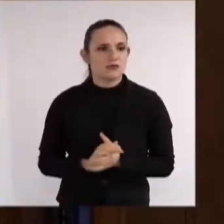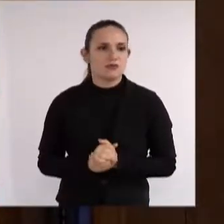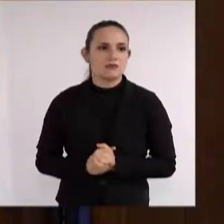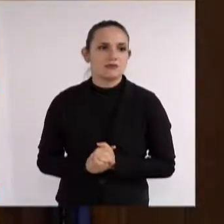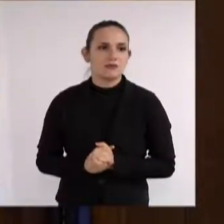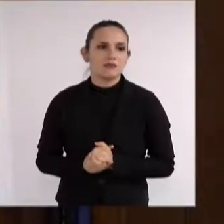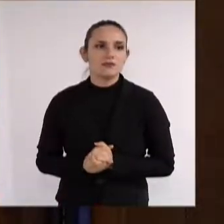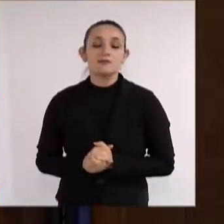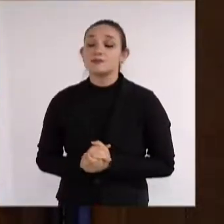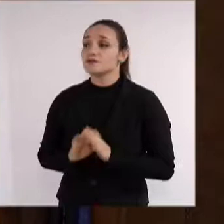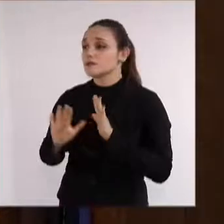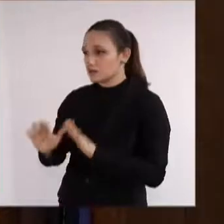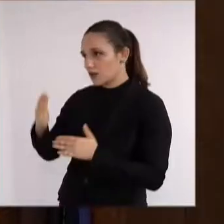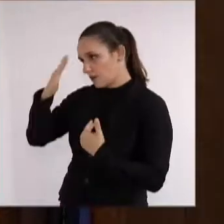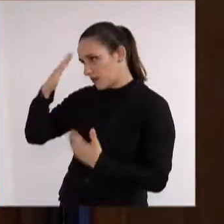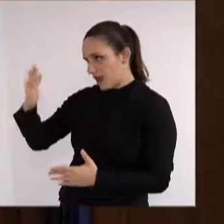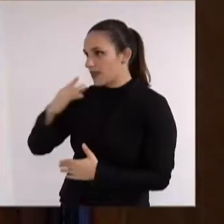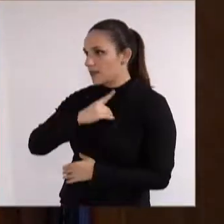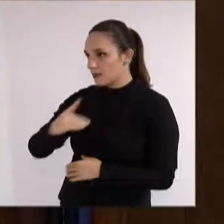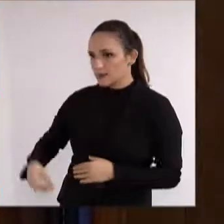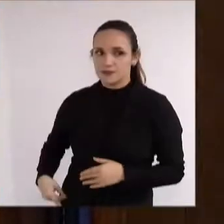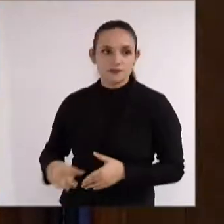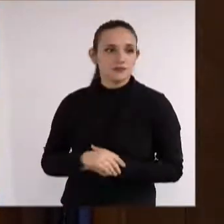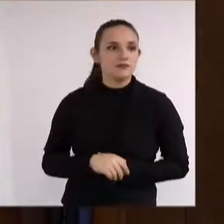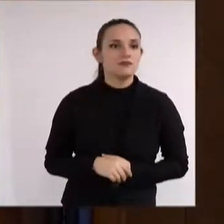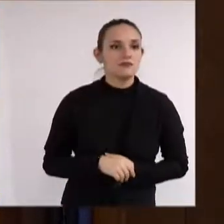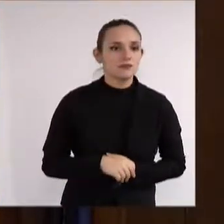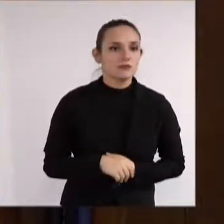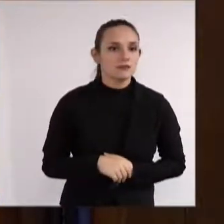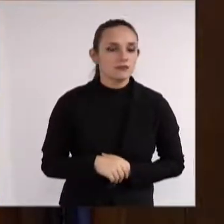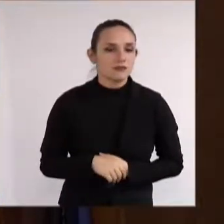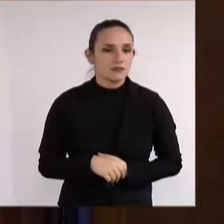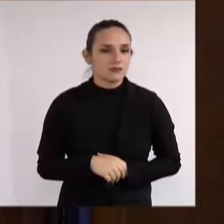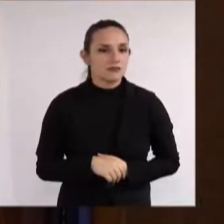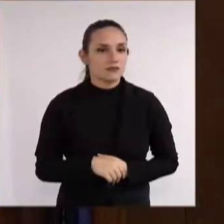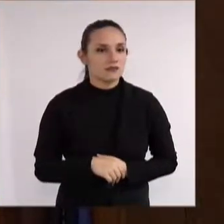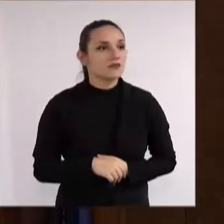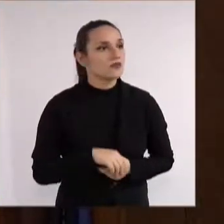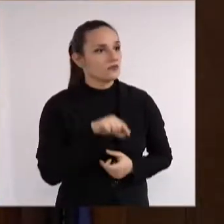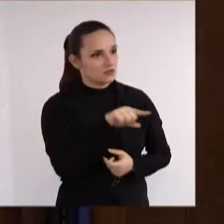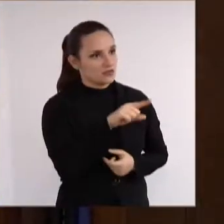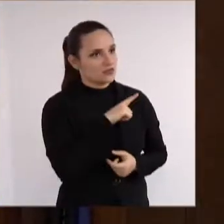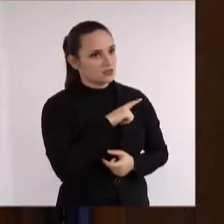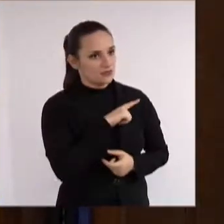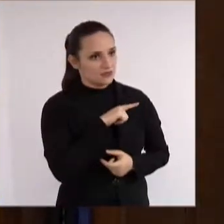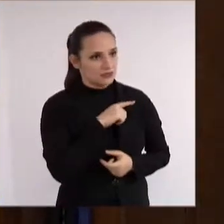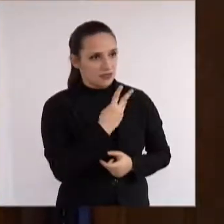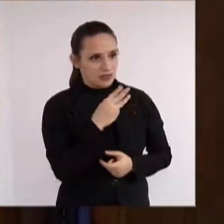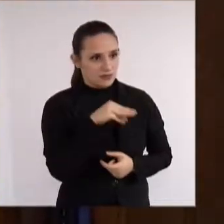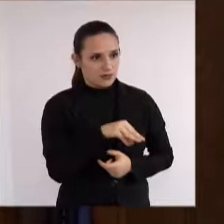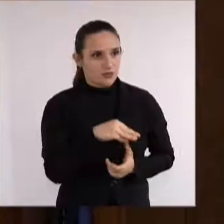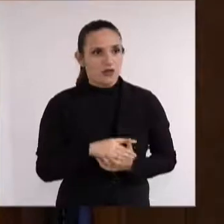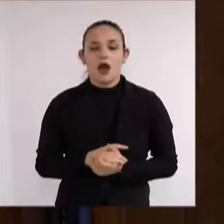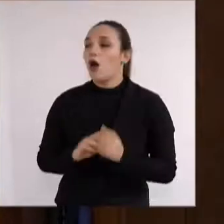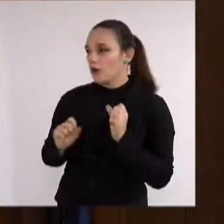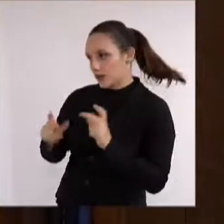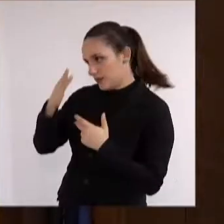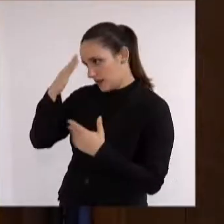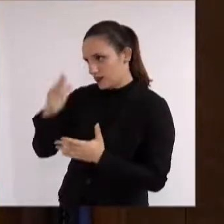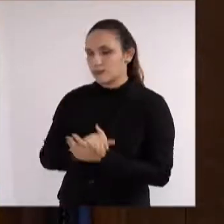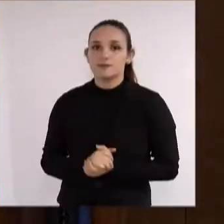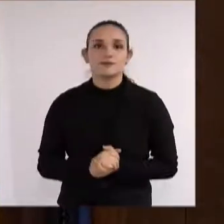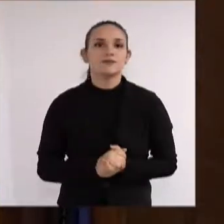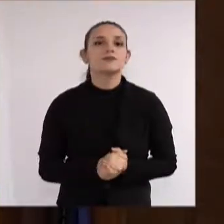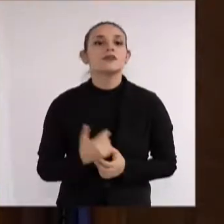para esclarecer ao plenário que... Vossa Excelência disporá de 3 minutos. Será suficiente, senhor presidente. Só